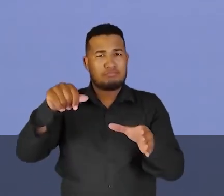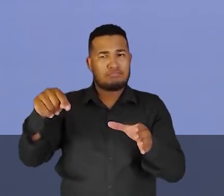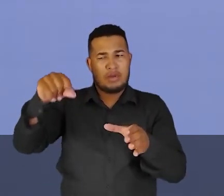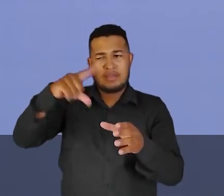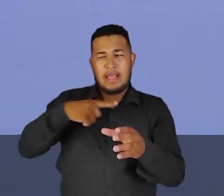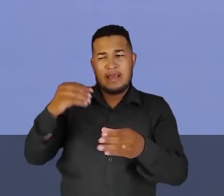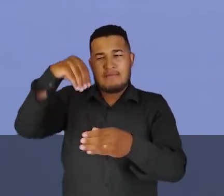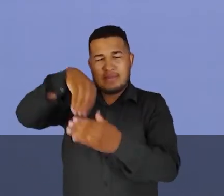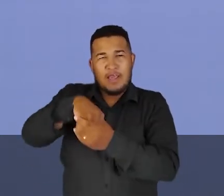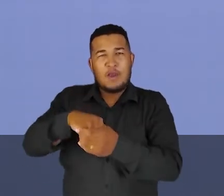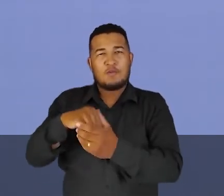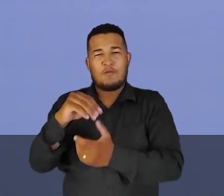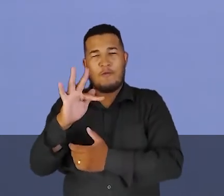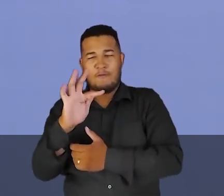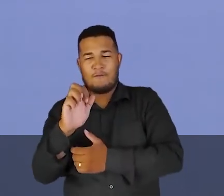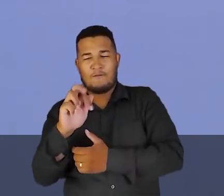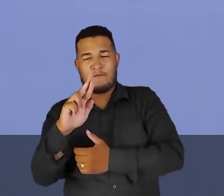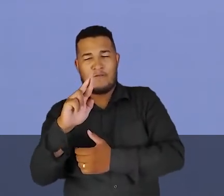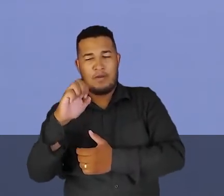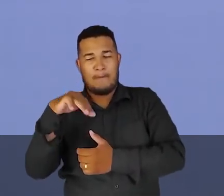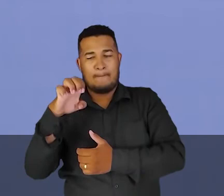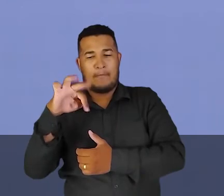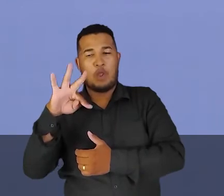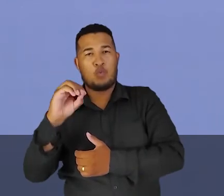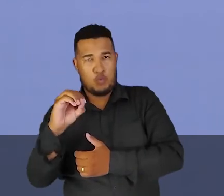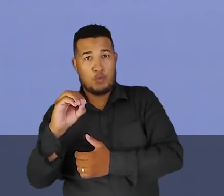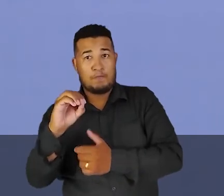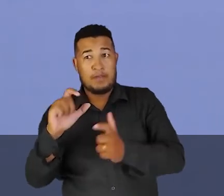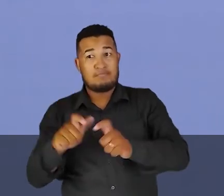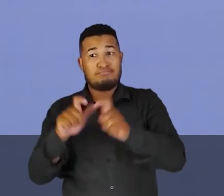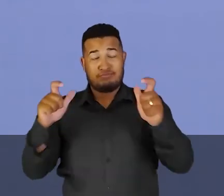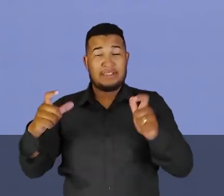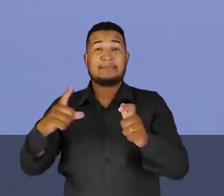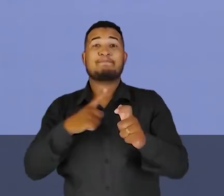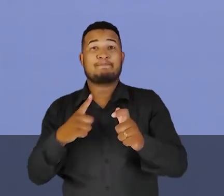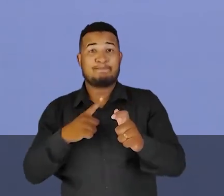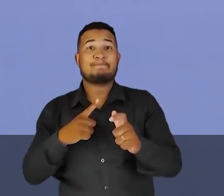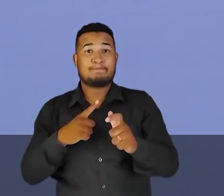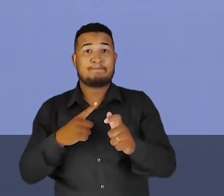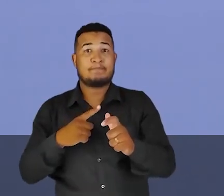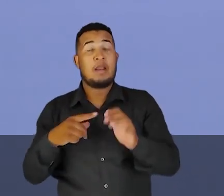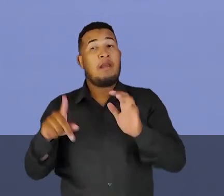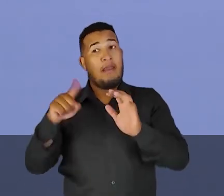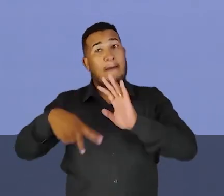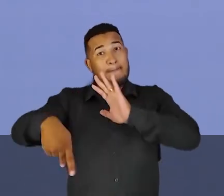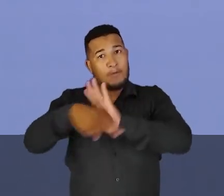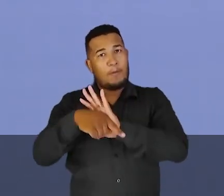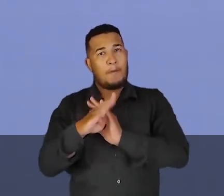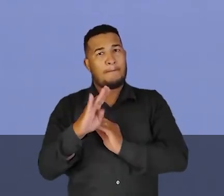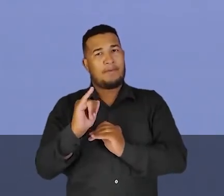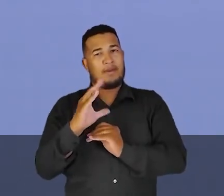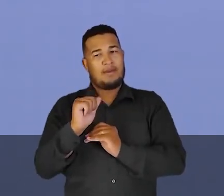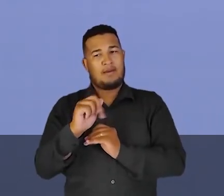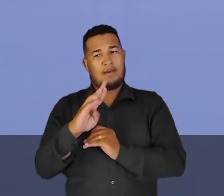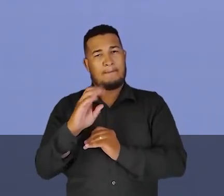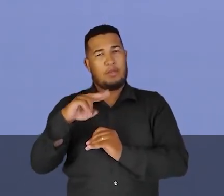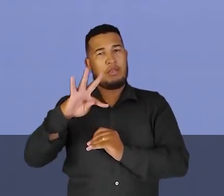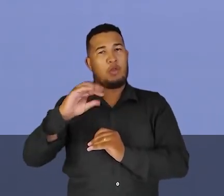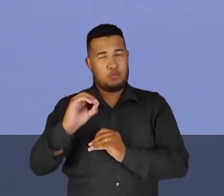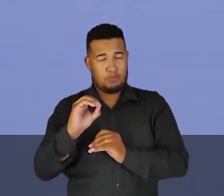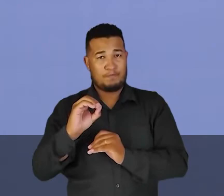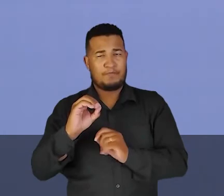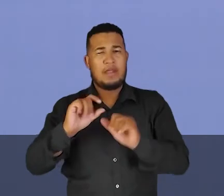do fermento, ele está lá na composição química, a grande maior parte do fermento químico é do bicarbonato. Durante